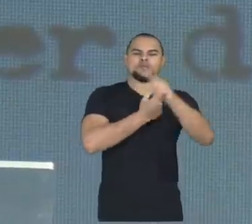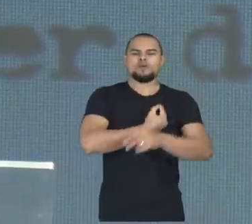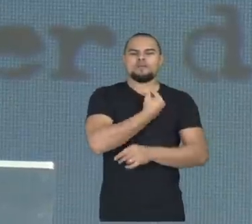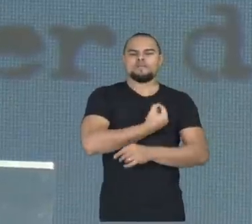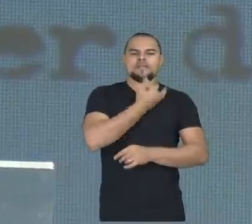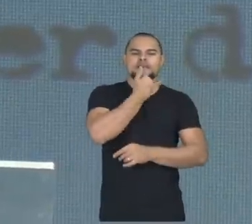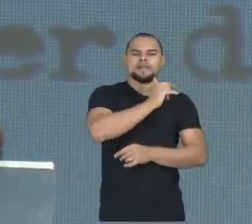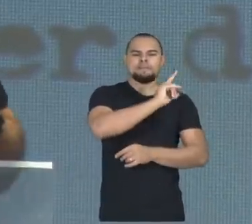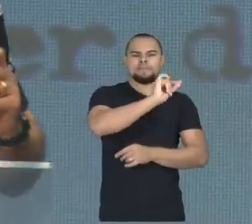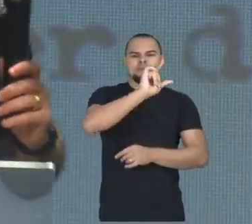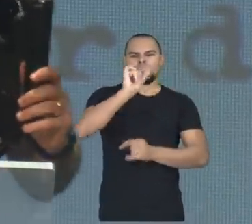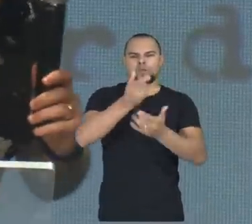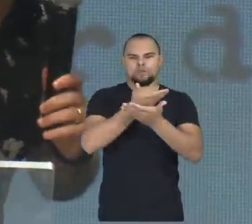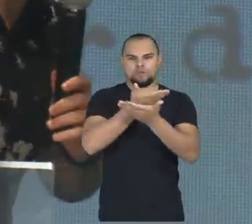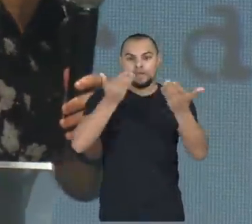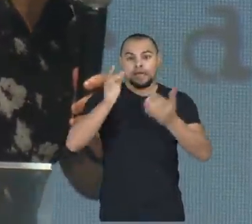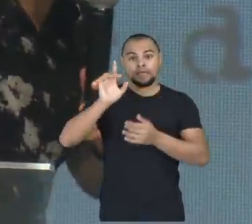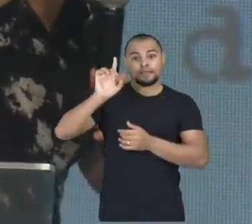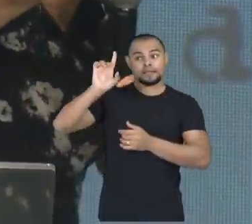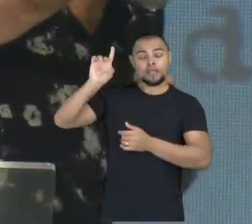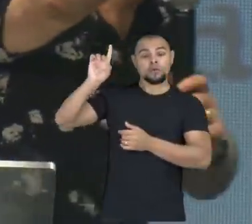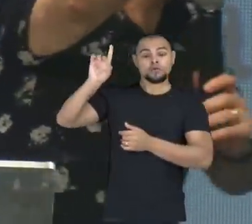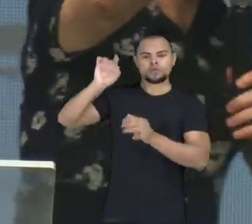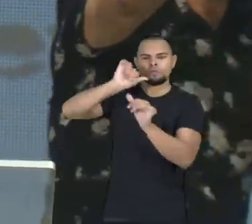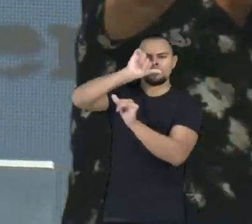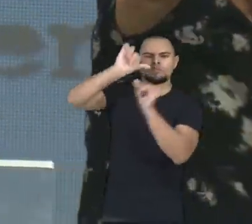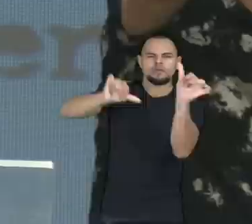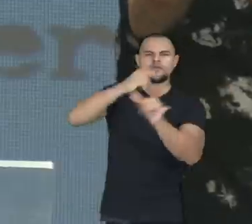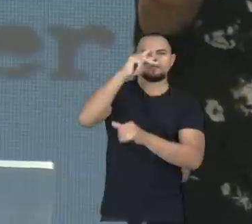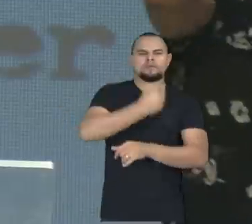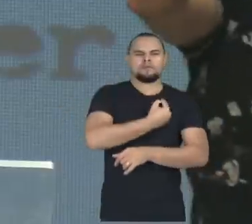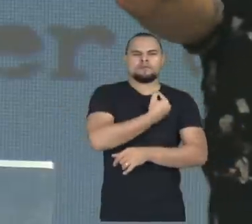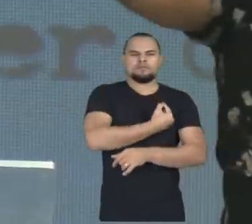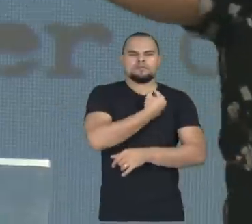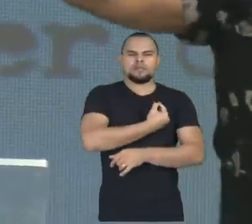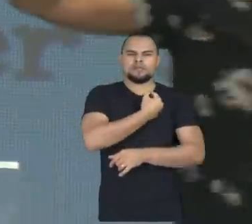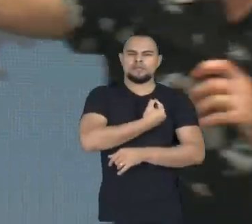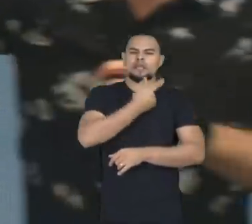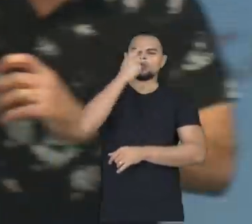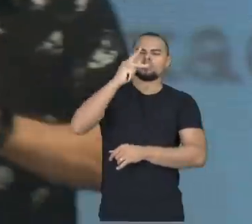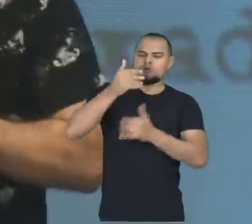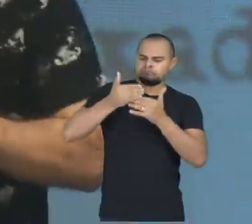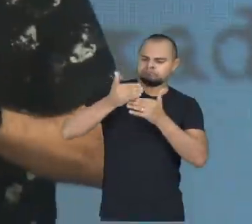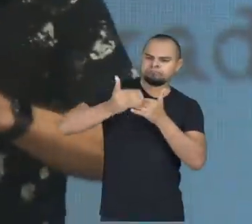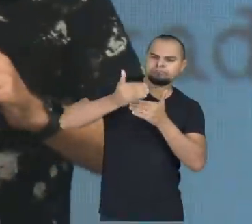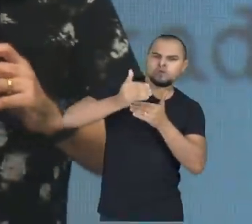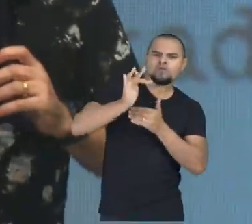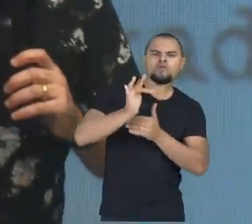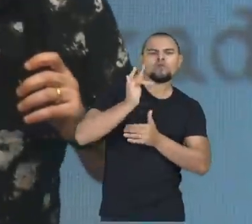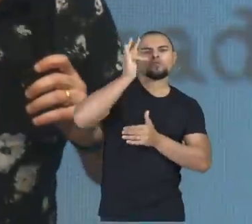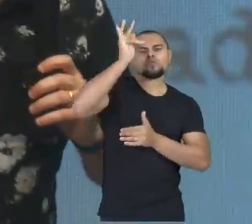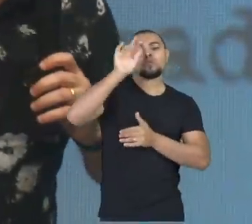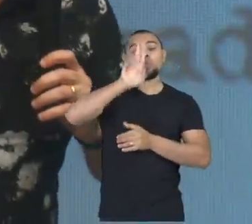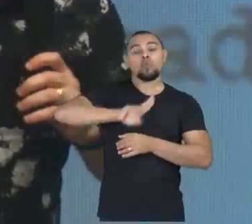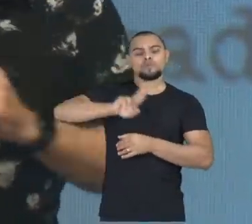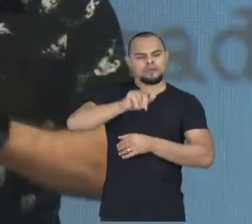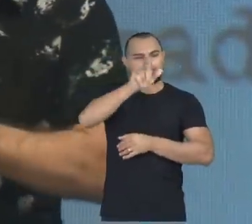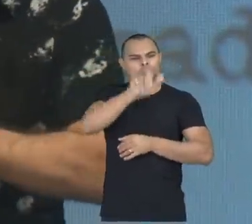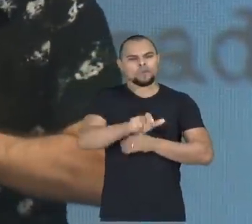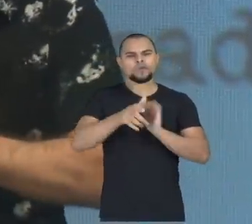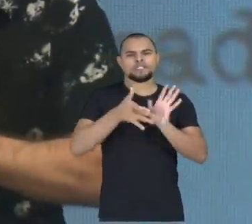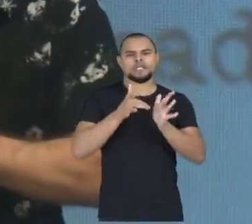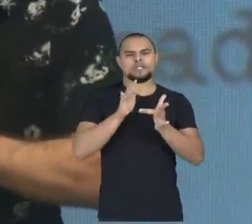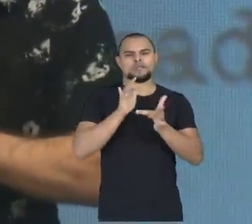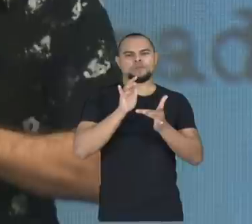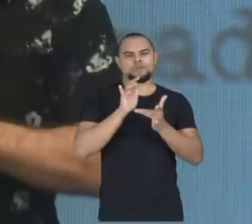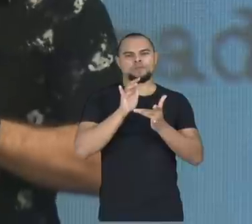seus pecados. Deus mudando a tua vida, o teu coração, o teu futuro, através do seu Filho. E é possível que